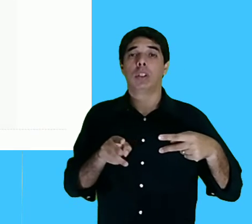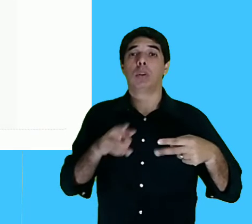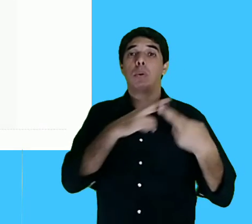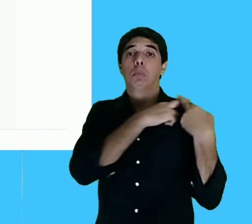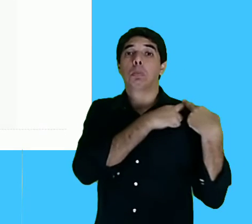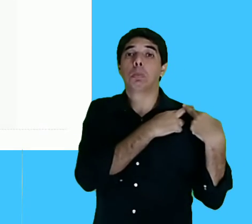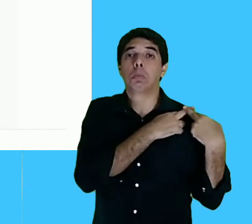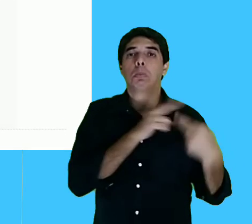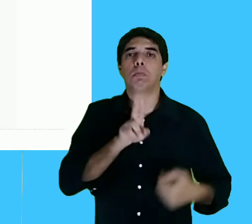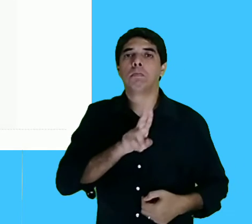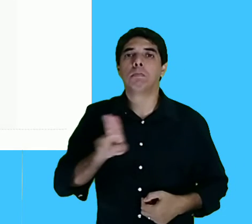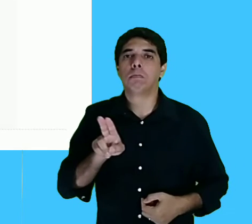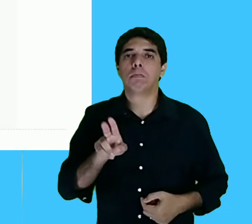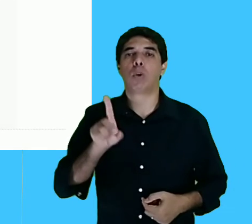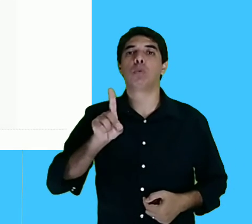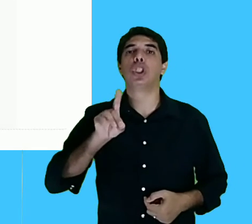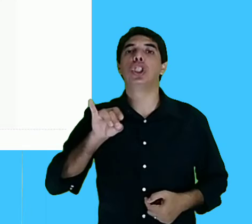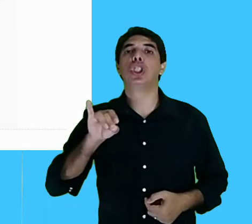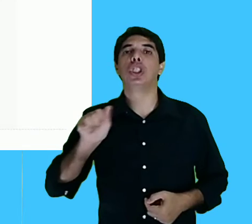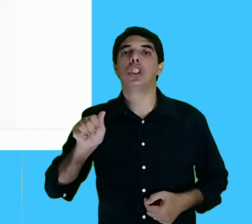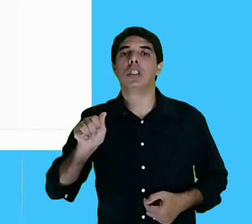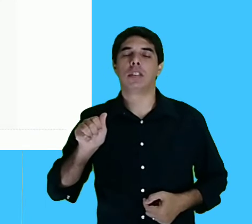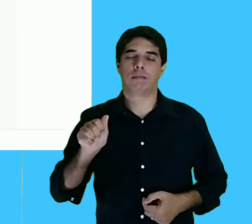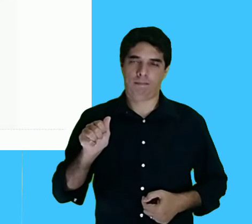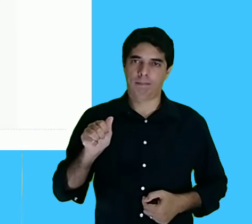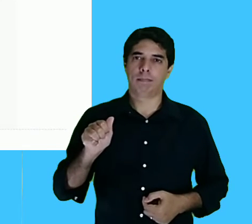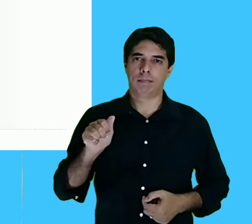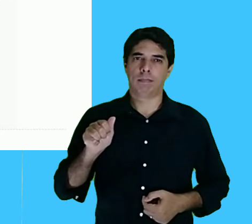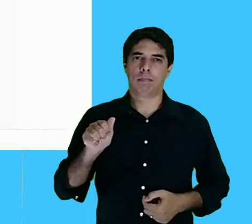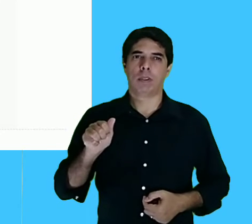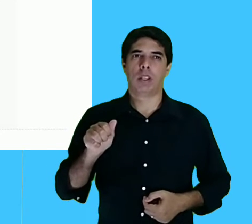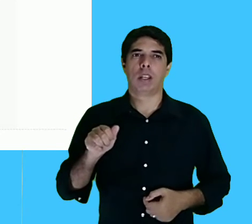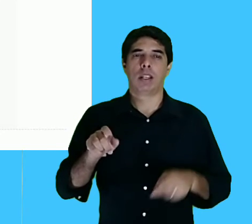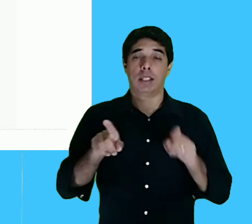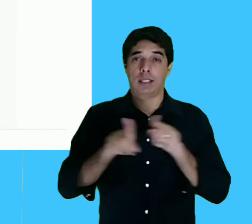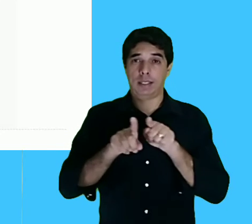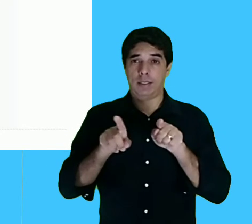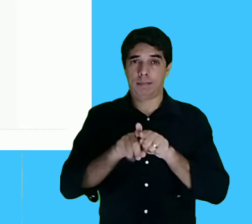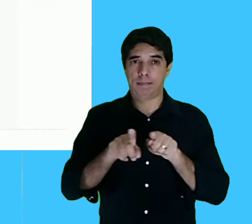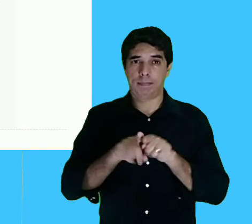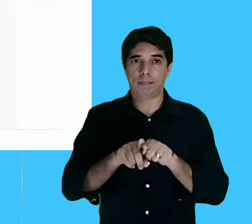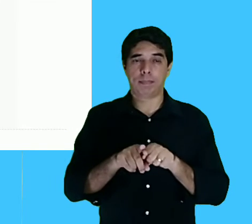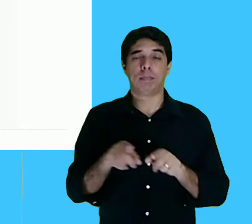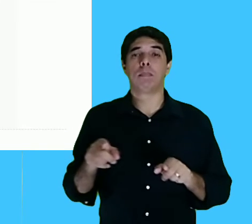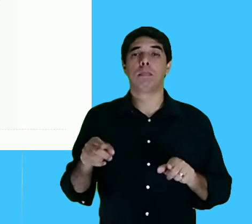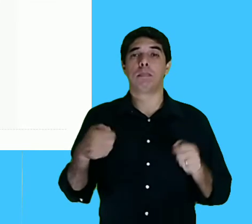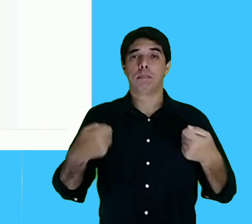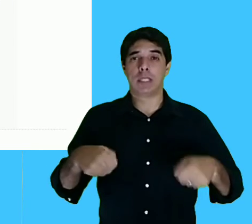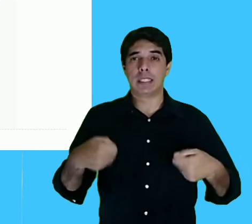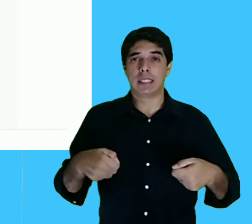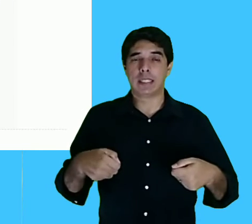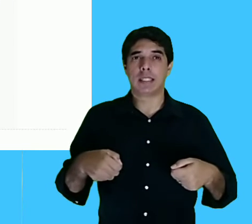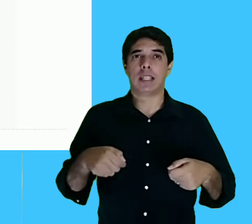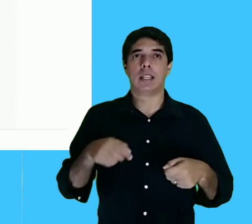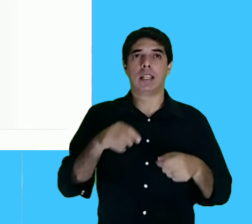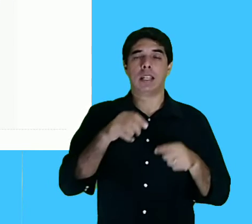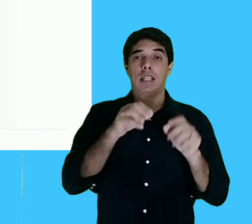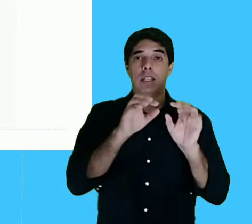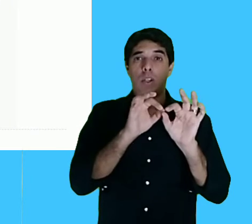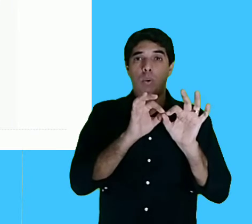norma, em todos os formatos, o comprimento da legenda é